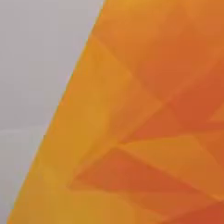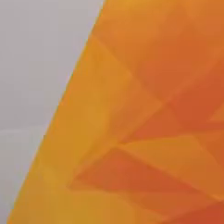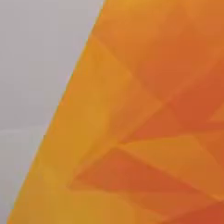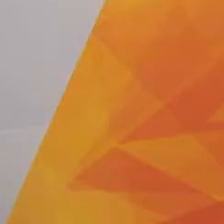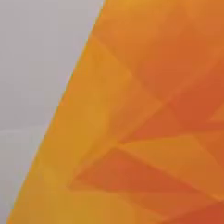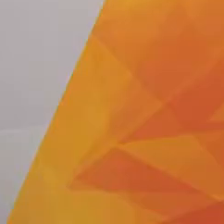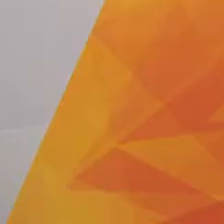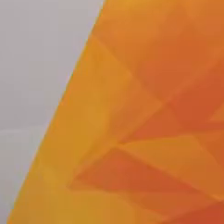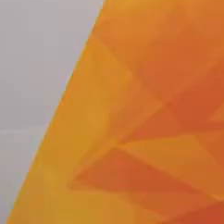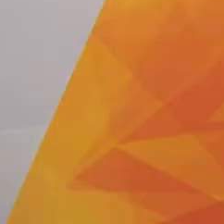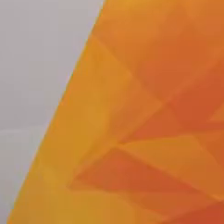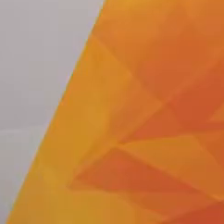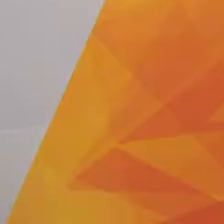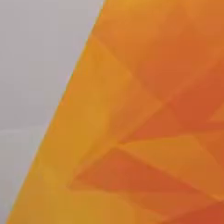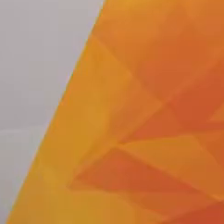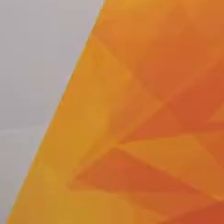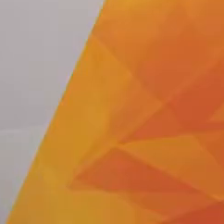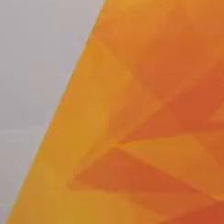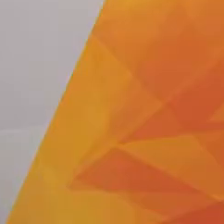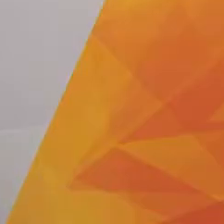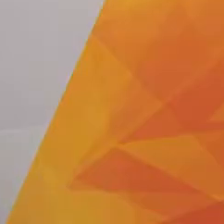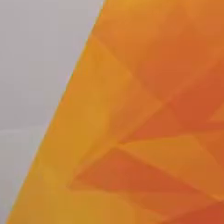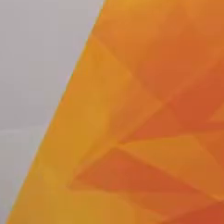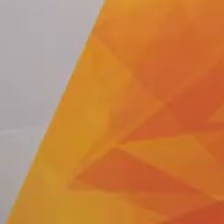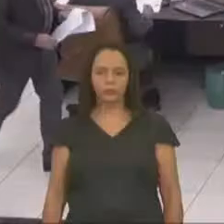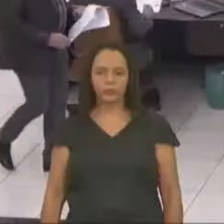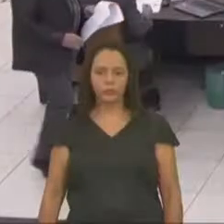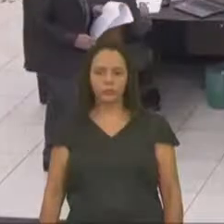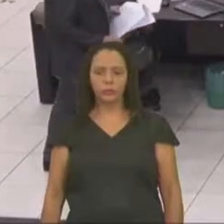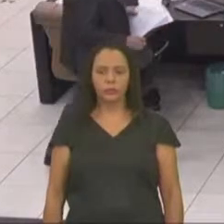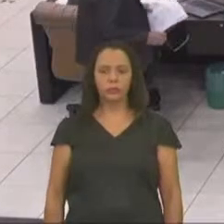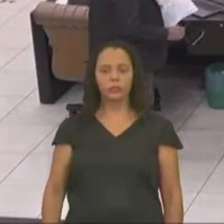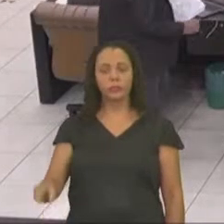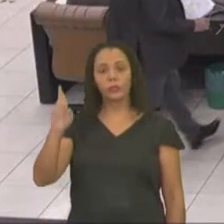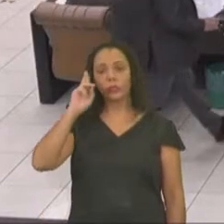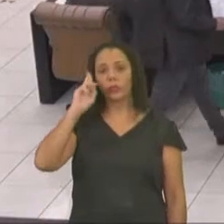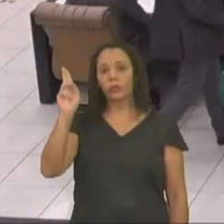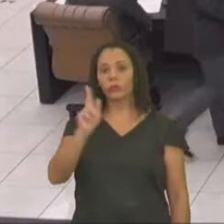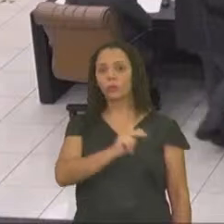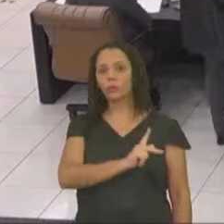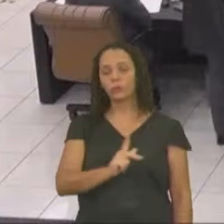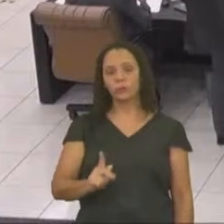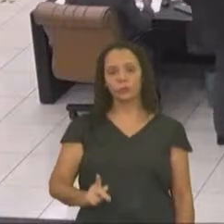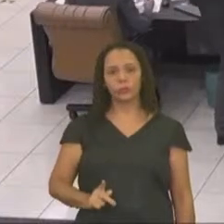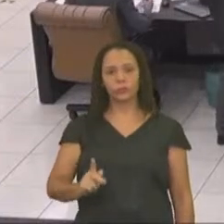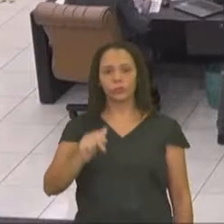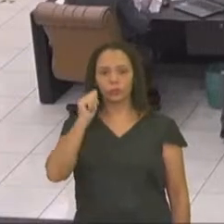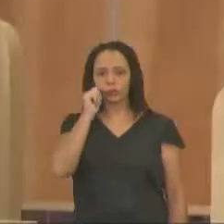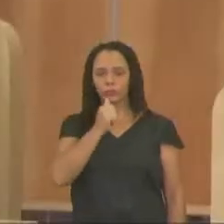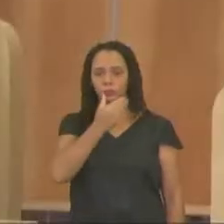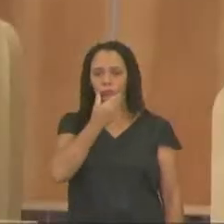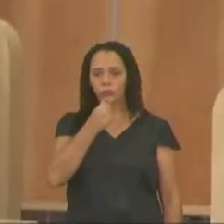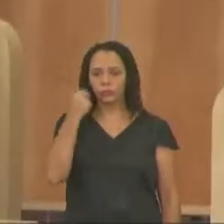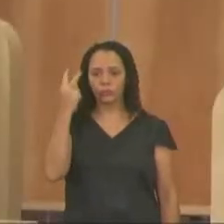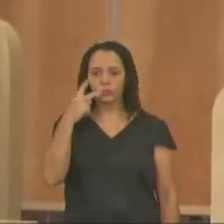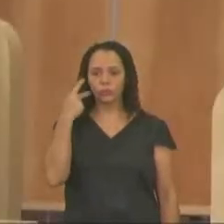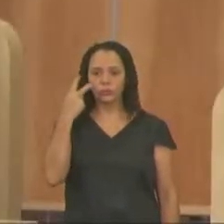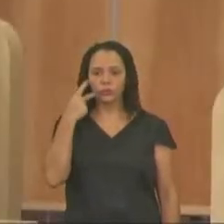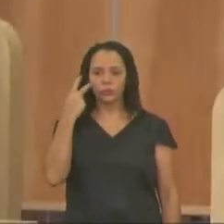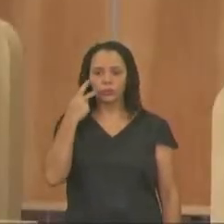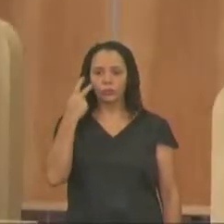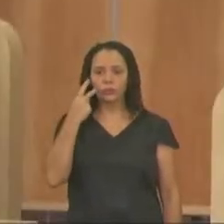de débitos tributários e não tributários. Veja. Senhor presidente, senhoras e senhores